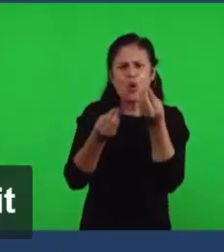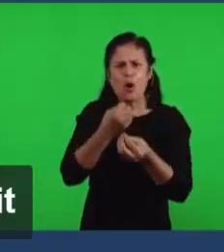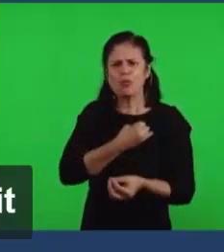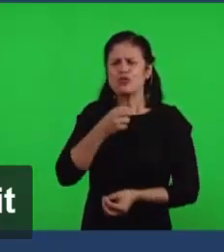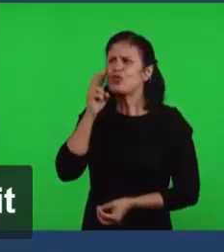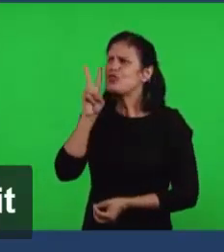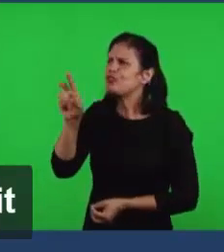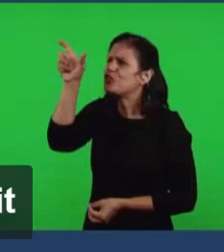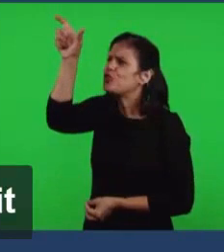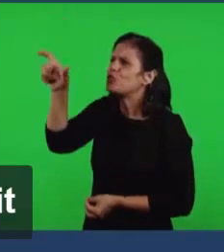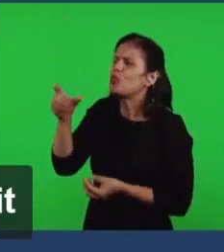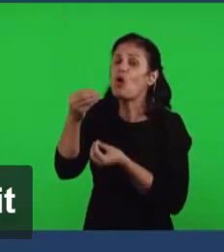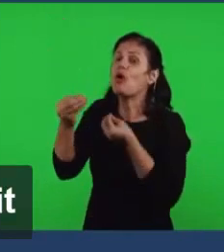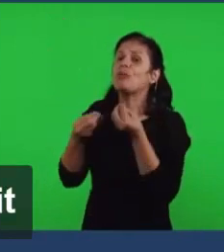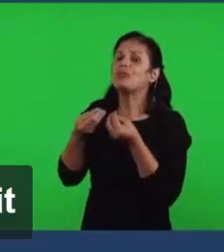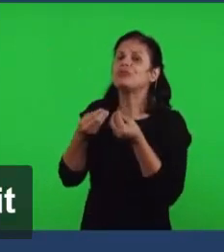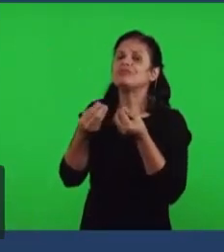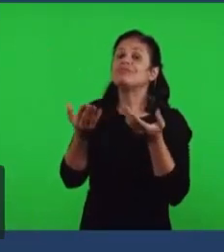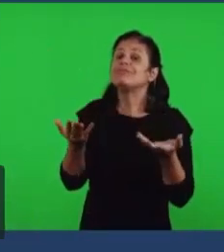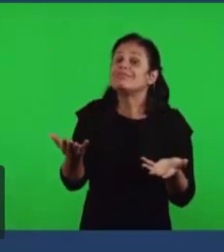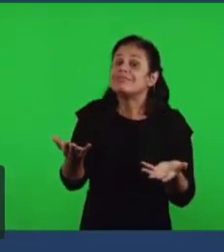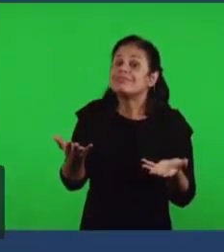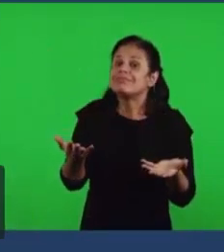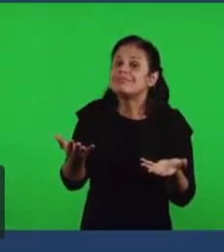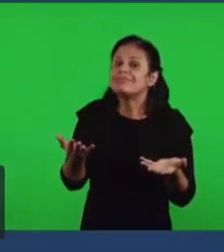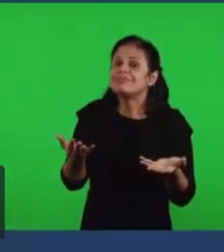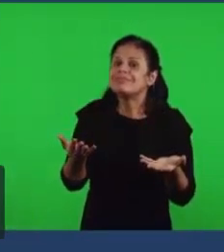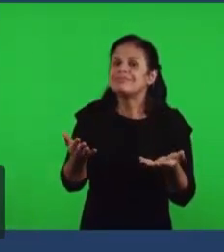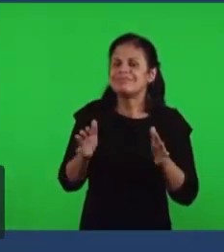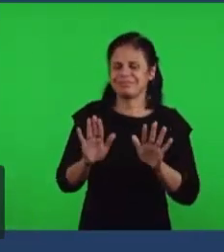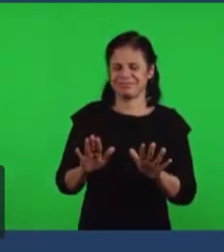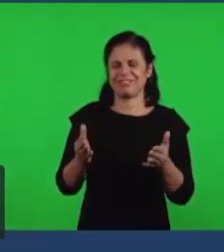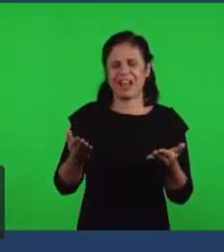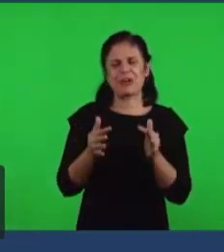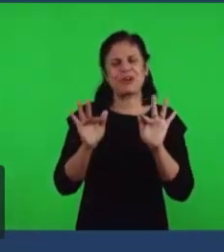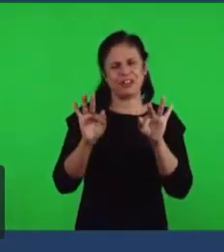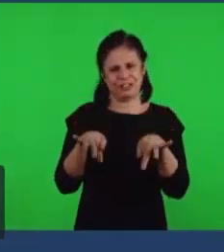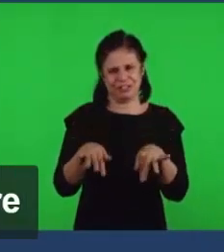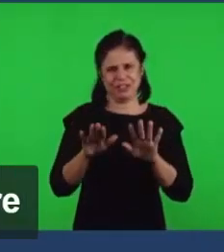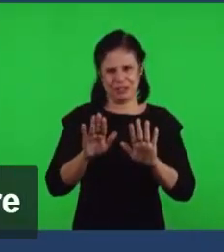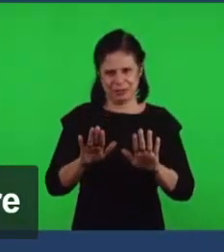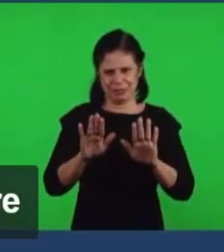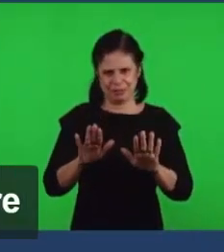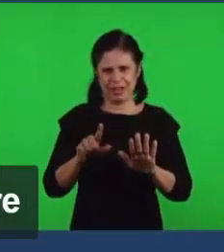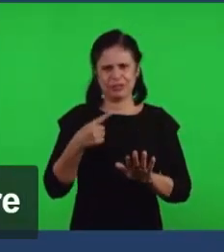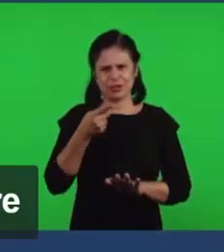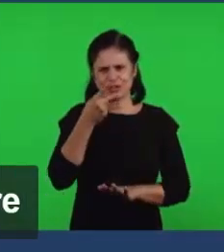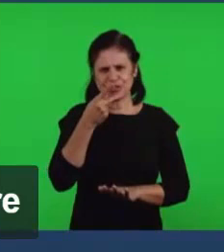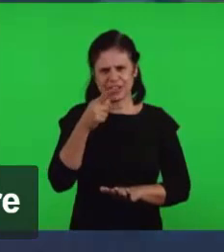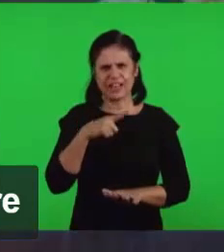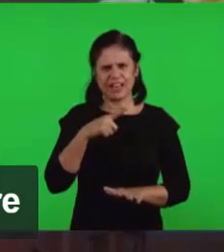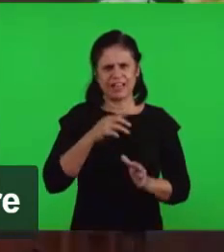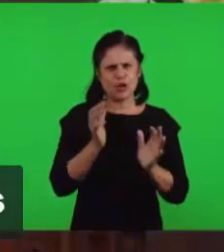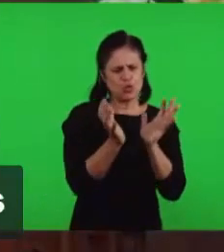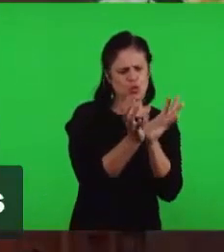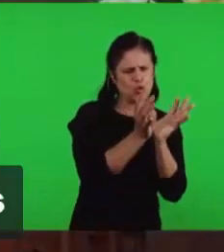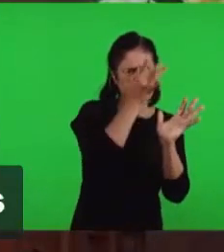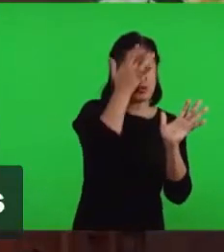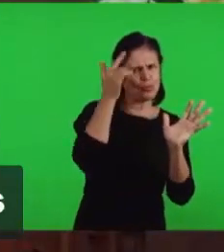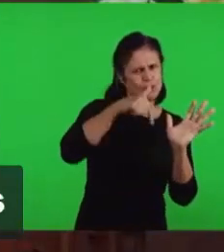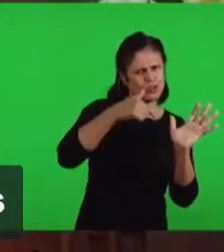meus irmãos então nós temos isso aqui mas encerrando nós queremos registrar a presença de vários companheiros aqui